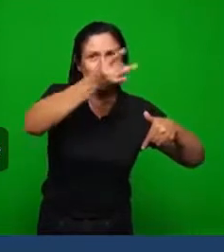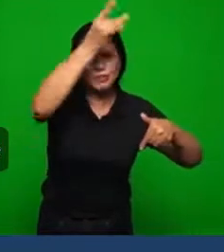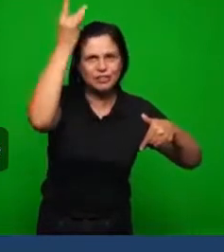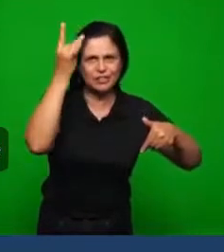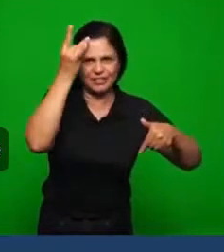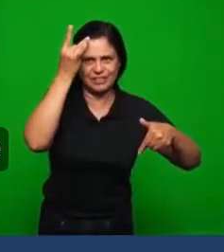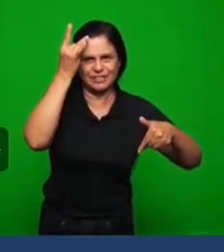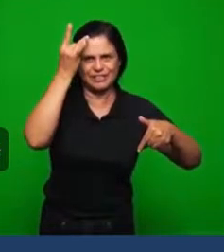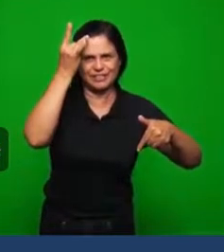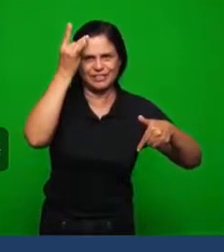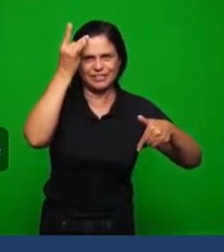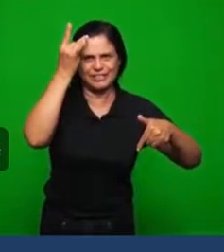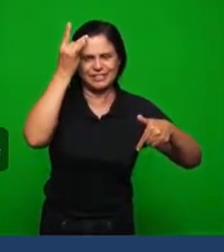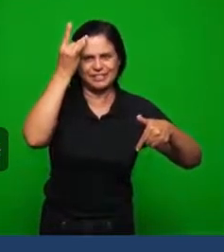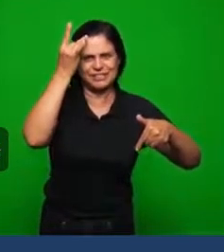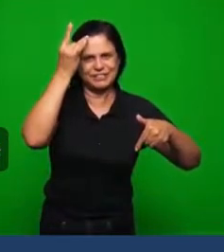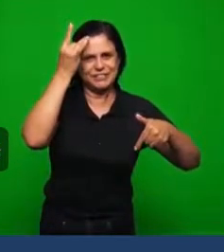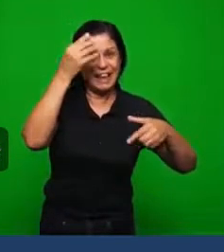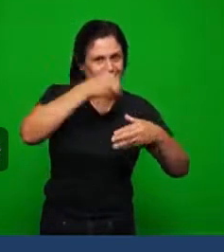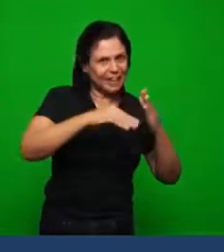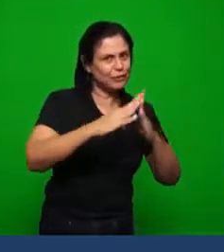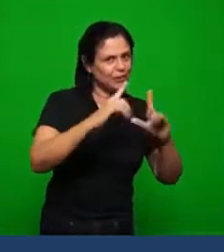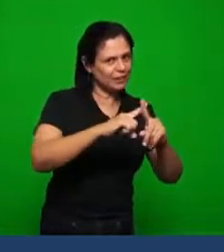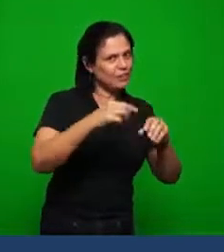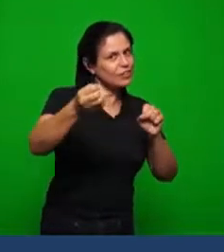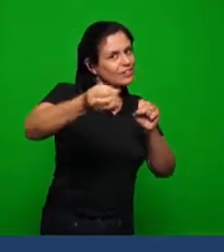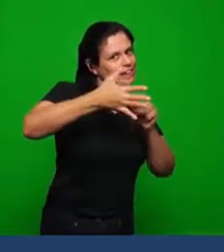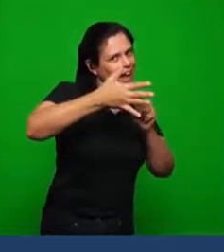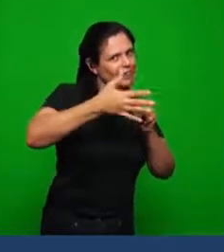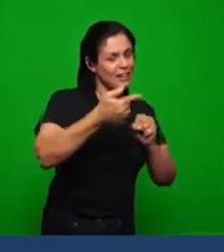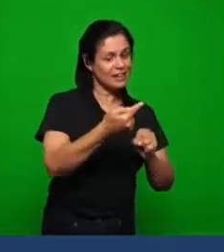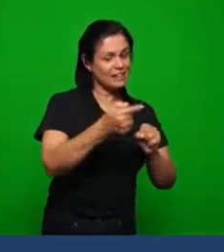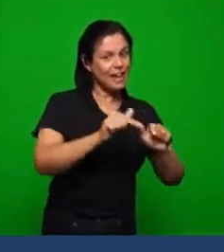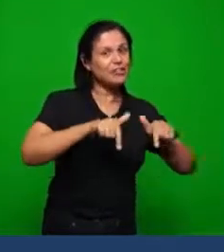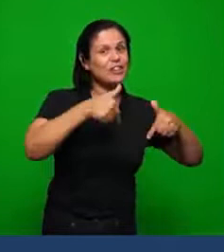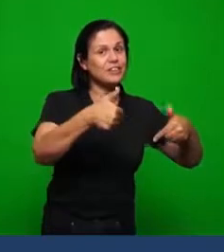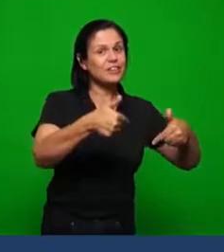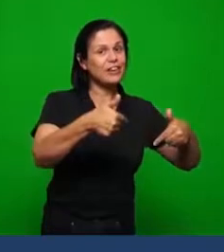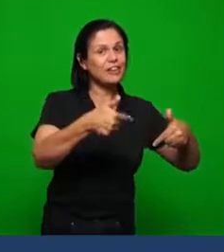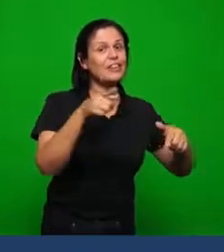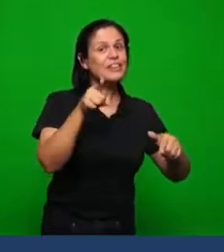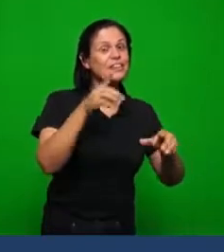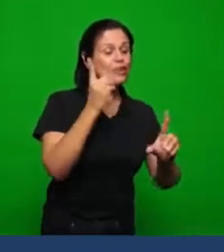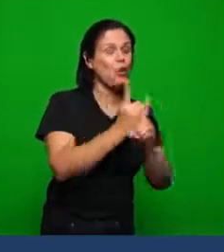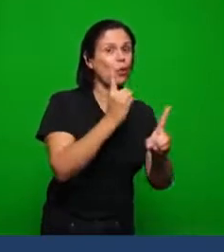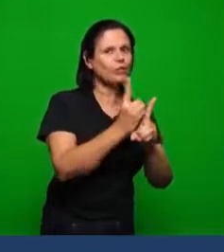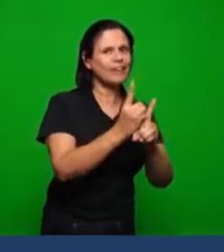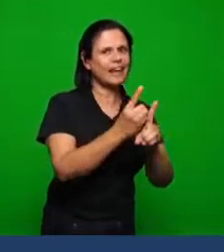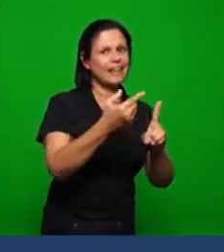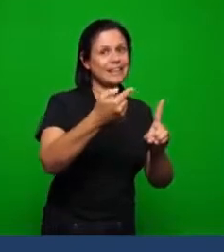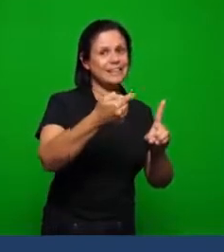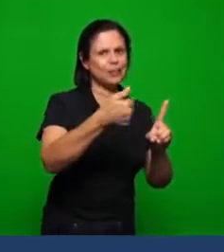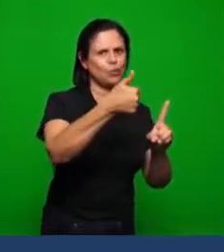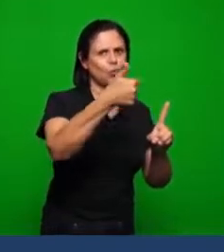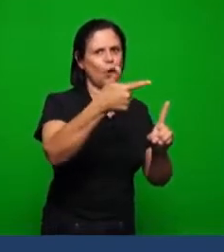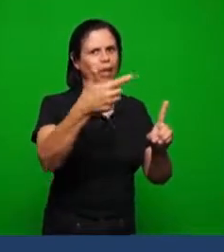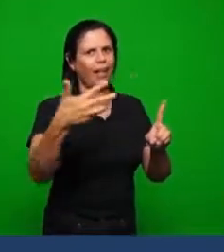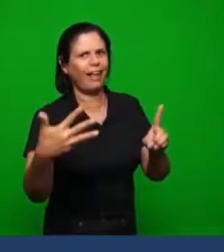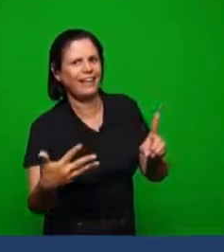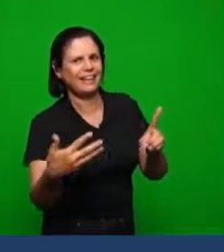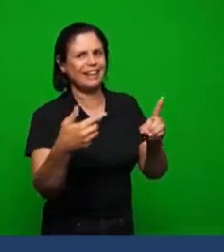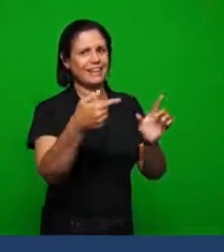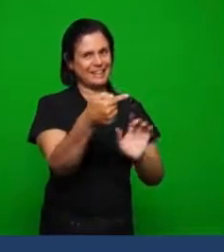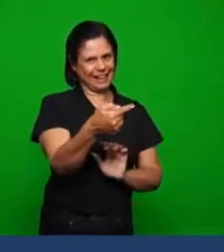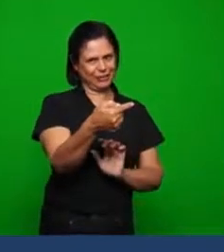Então, identificar as sete operações do Espírito de Deus na igreja de Sardes. Ou seja, os irmãos vão lá agora,